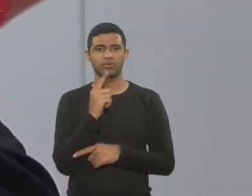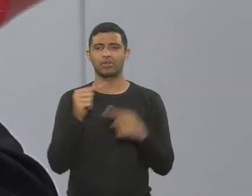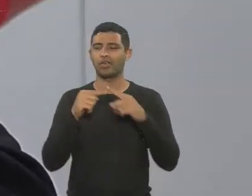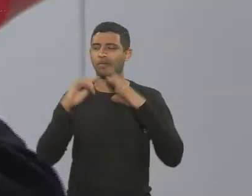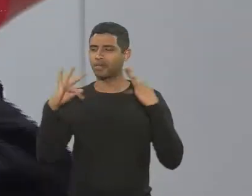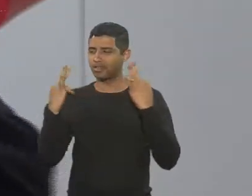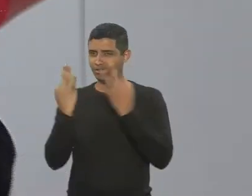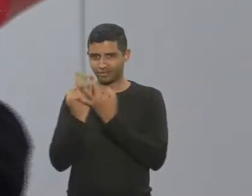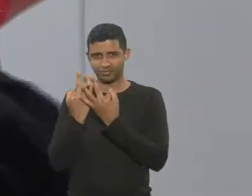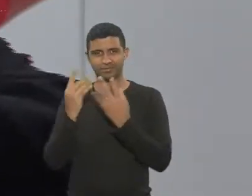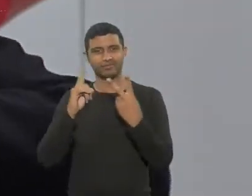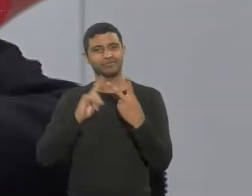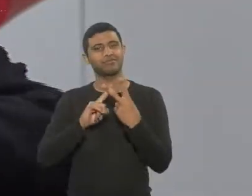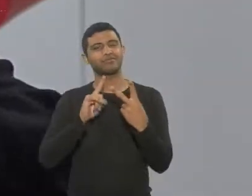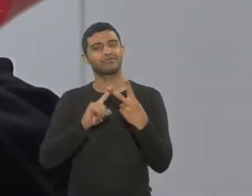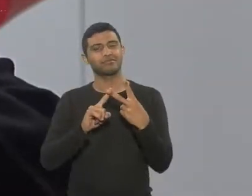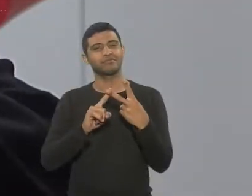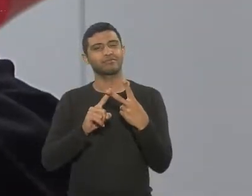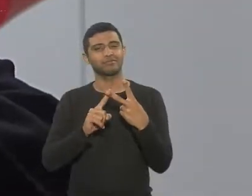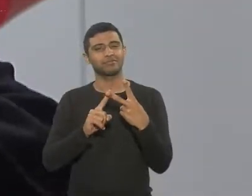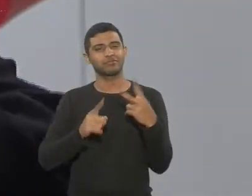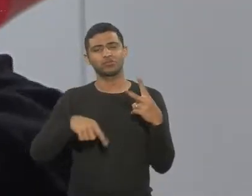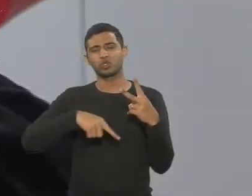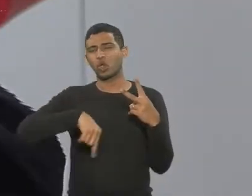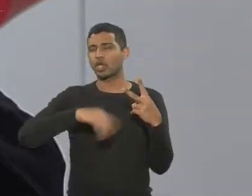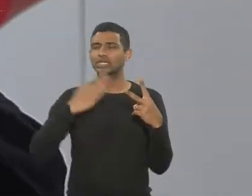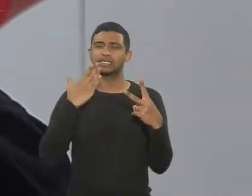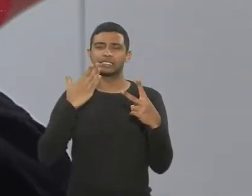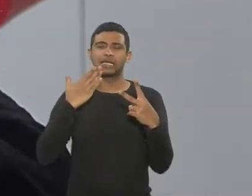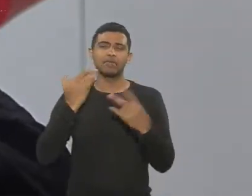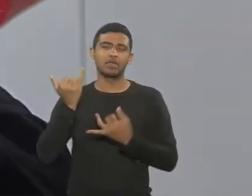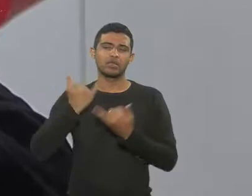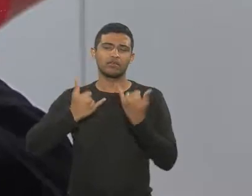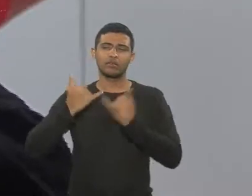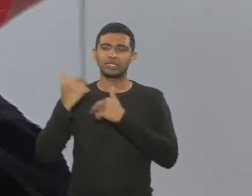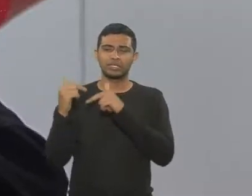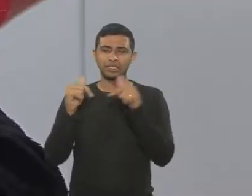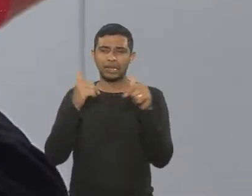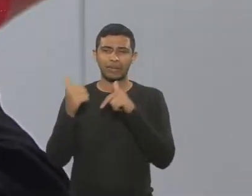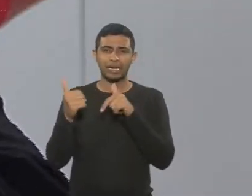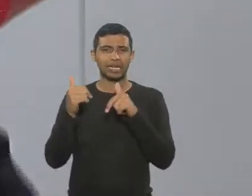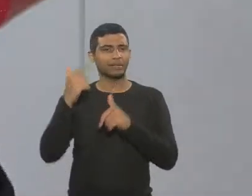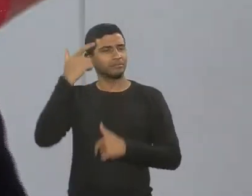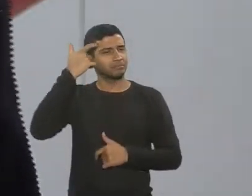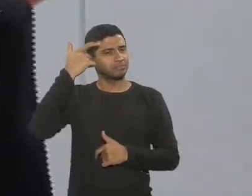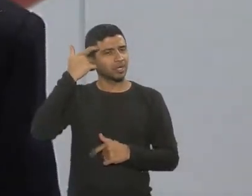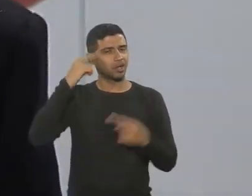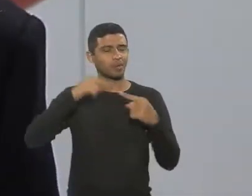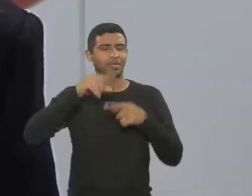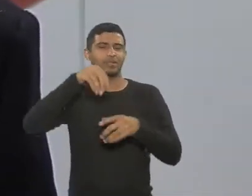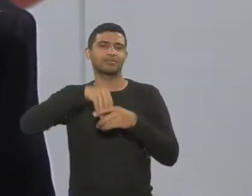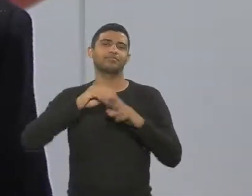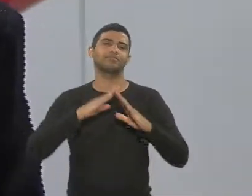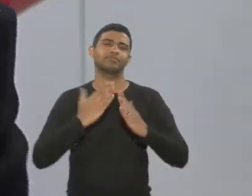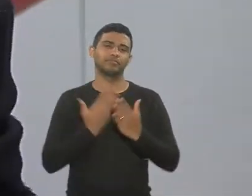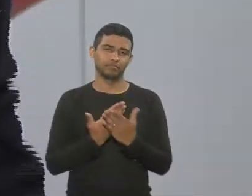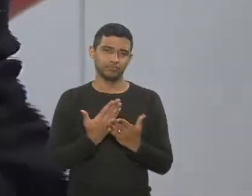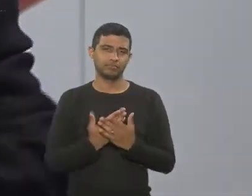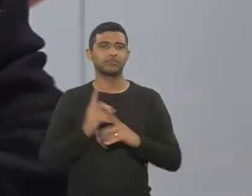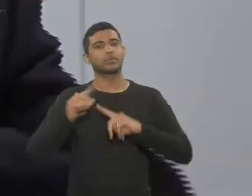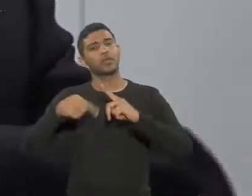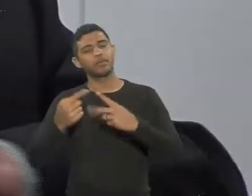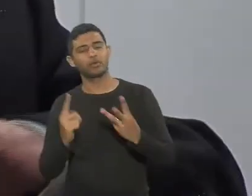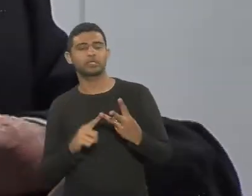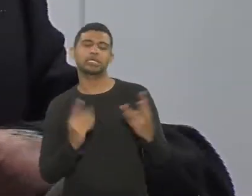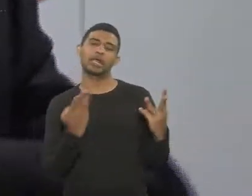é a família, e o segundo patamar para você dissolver, assim, trabalhar em relação a essas crenças, está na escola, né? Depois